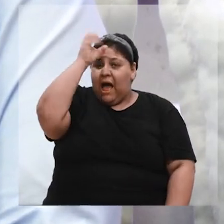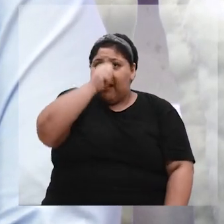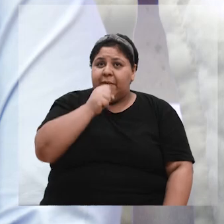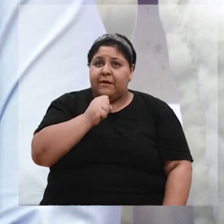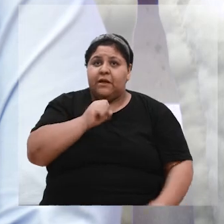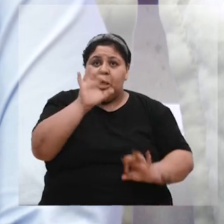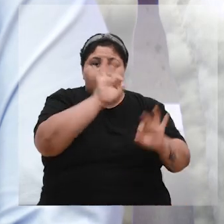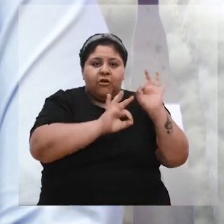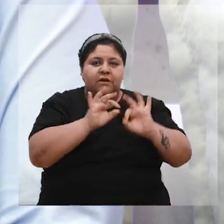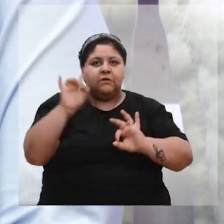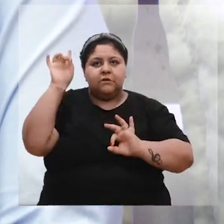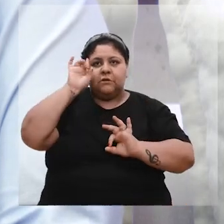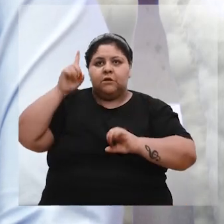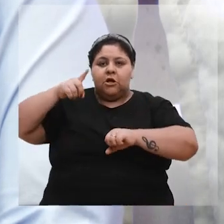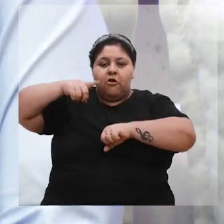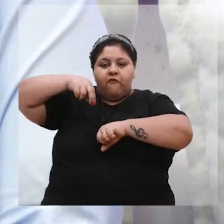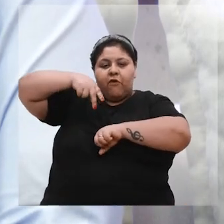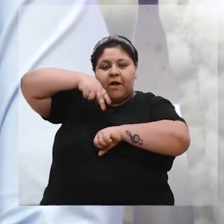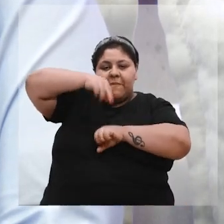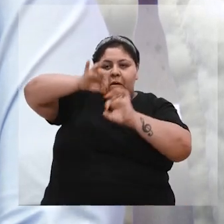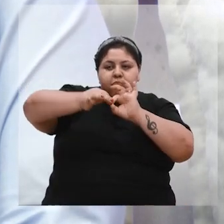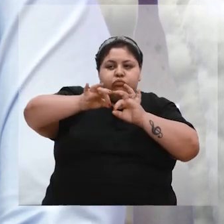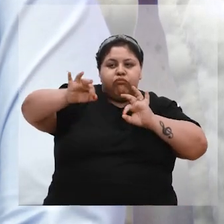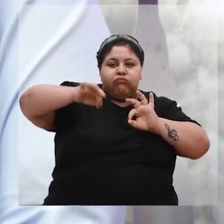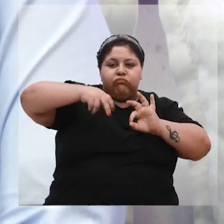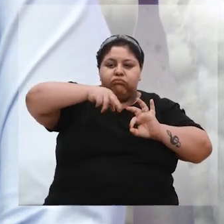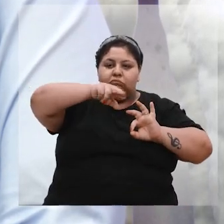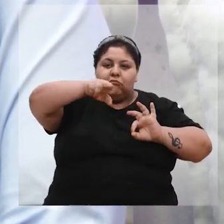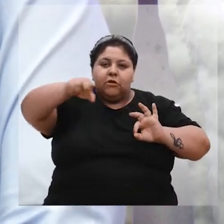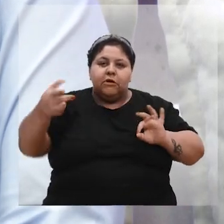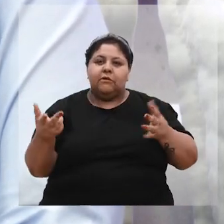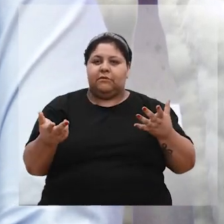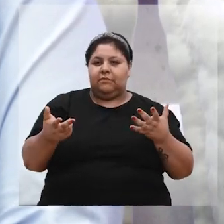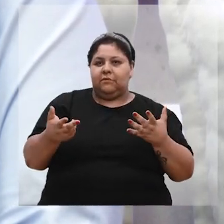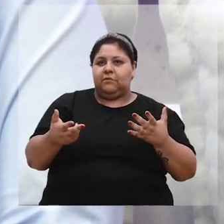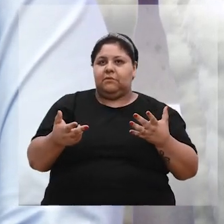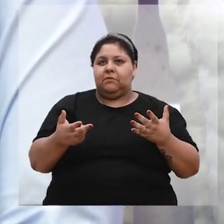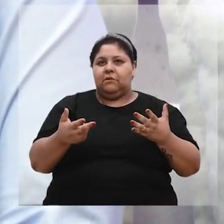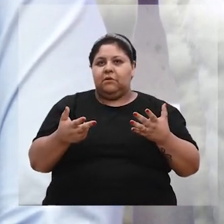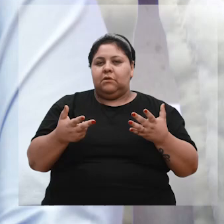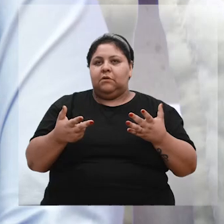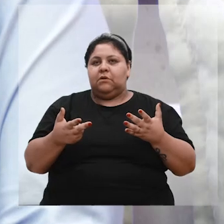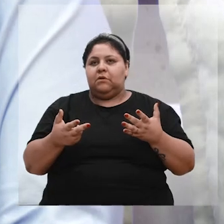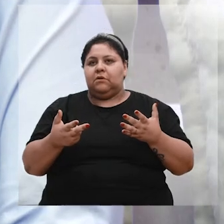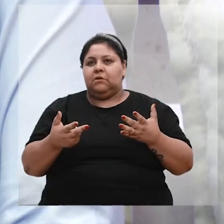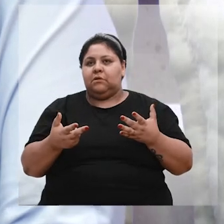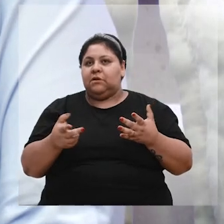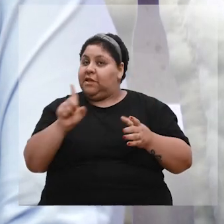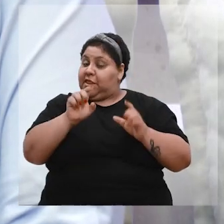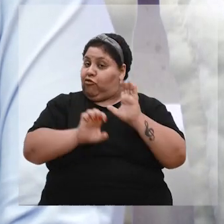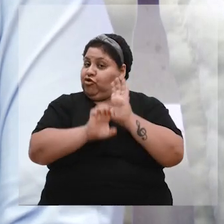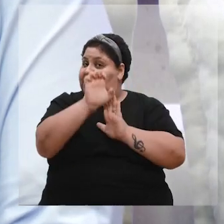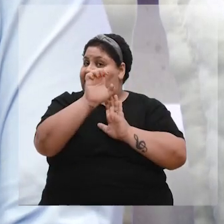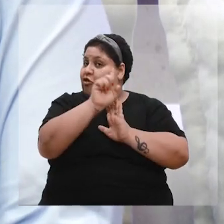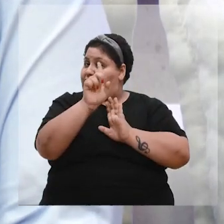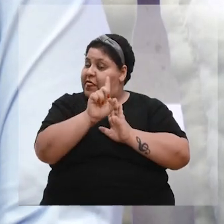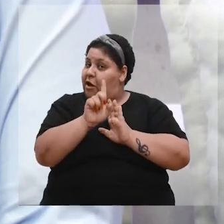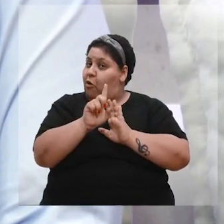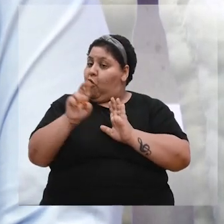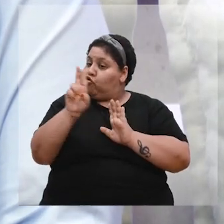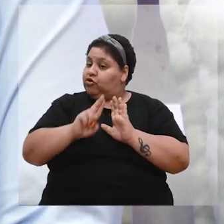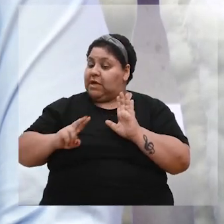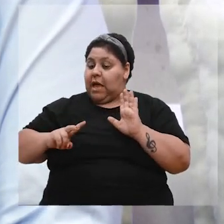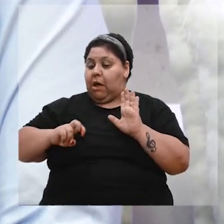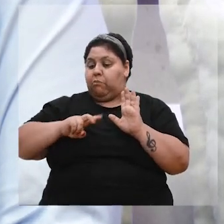a botar na nossa rotina, vou caminhar até um pouquinho mais longe, mas vou almoçar mais longe, subir de elevador, não de elevador,